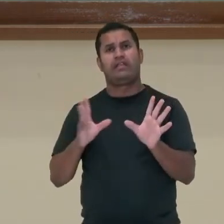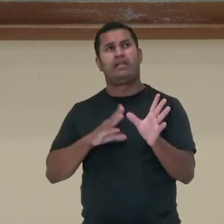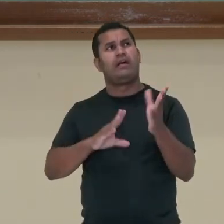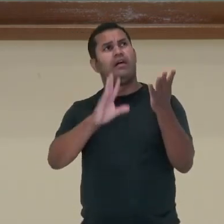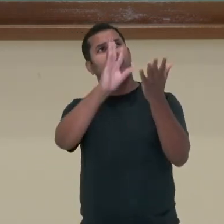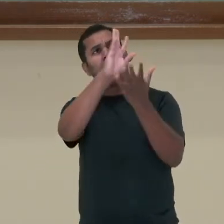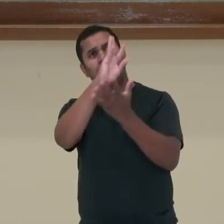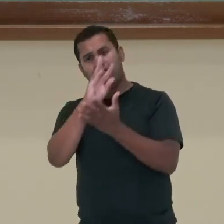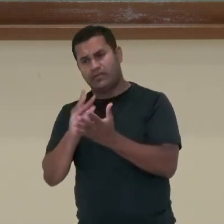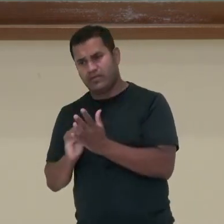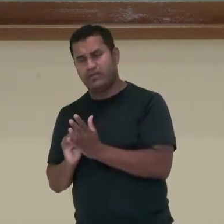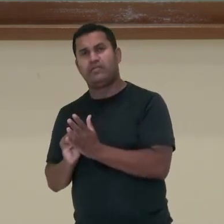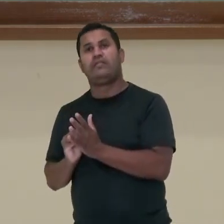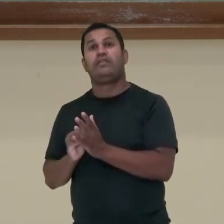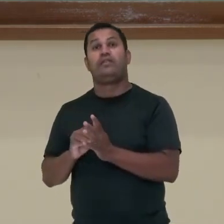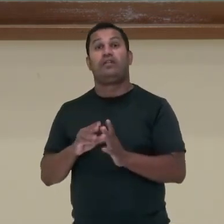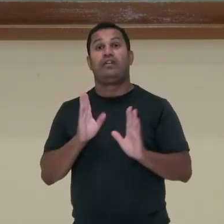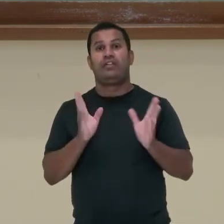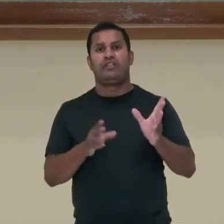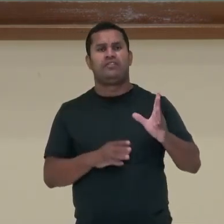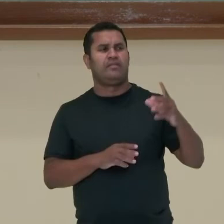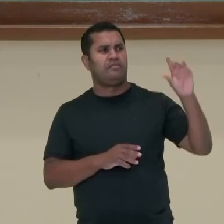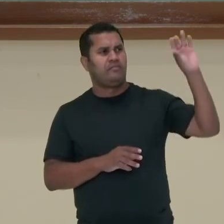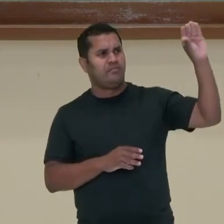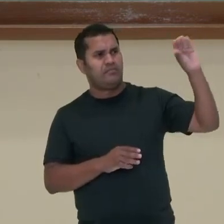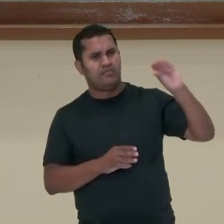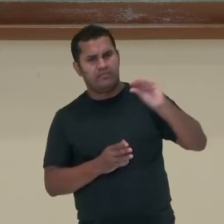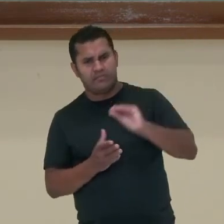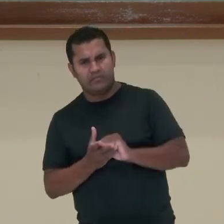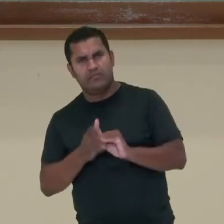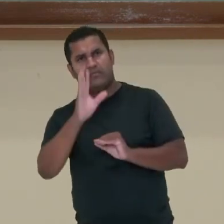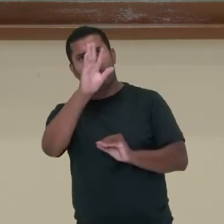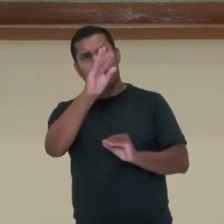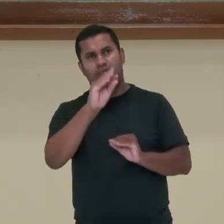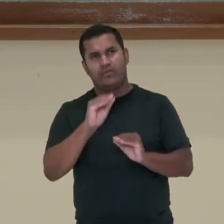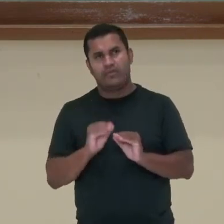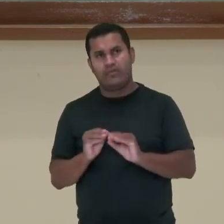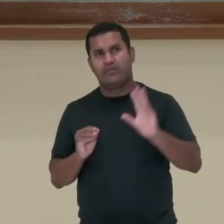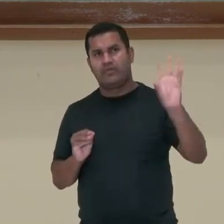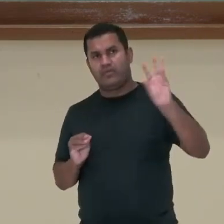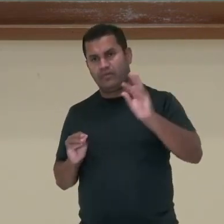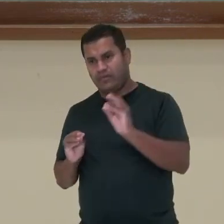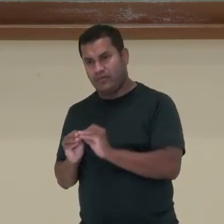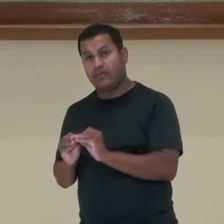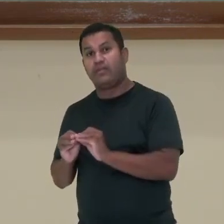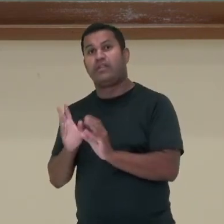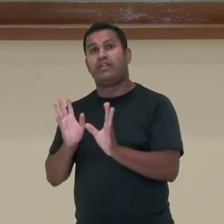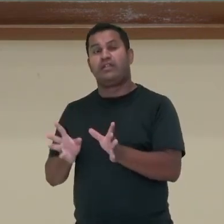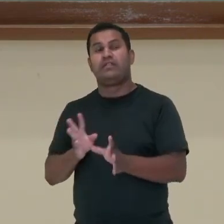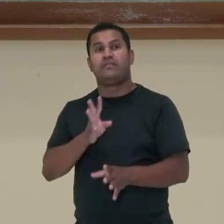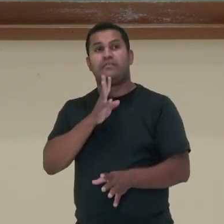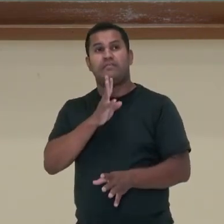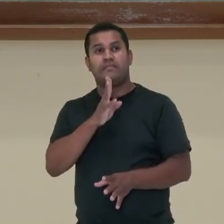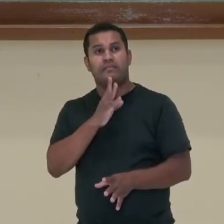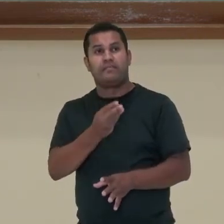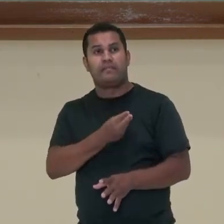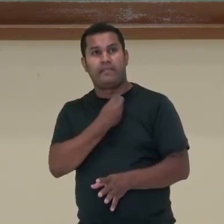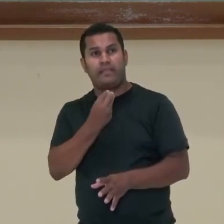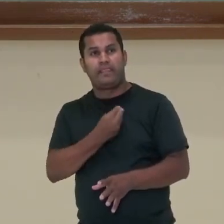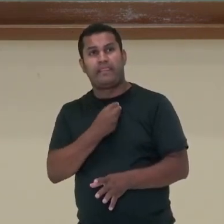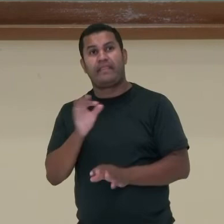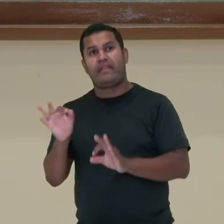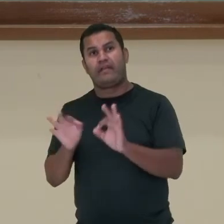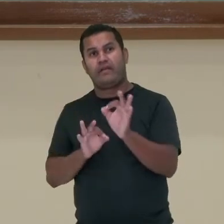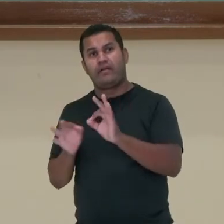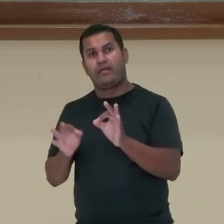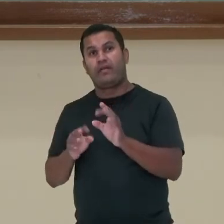pouco do realismo, tinha pego um pouco do impressionismo, um pouco de tudo que ele tinha visto e colocou a sua vivência. Ele colocou esses